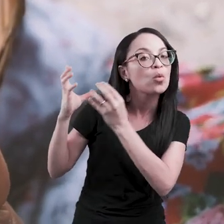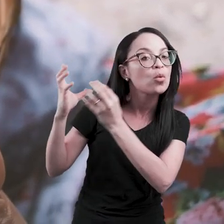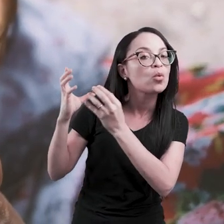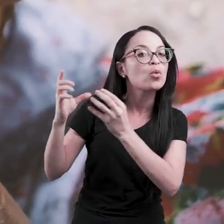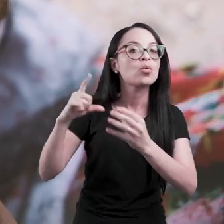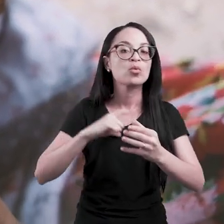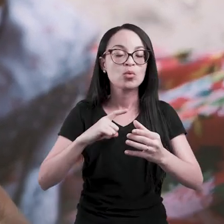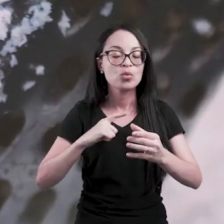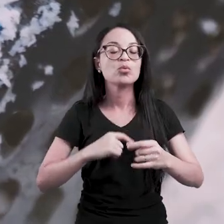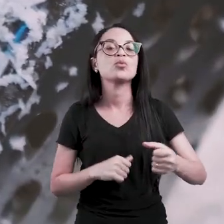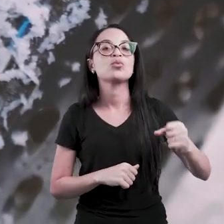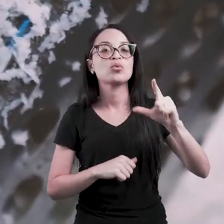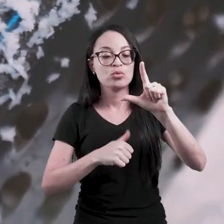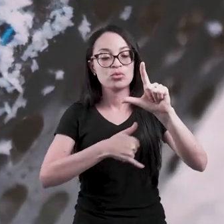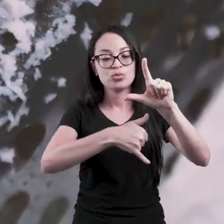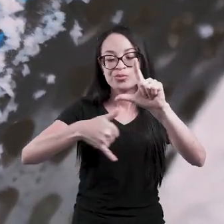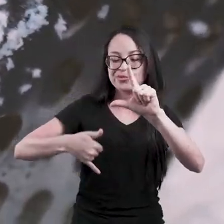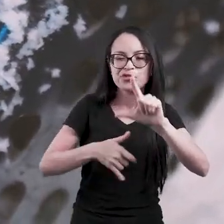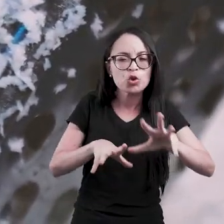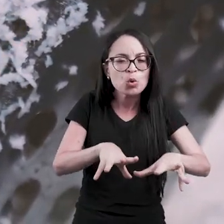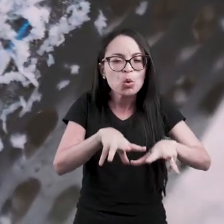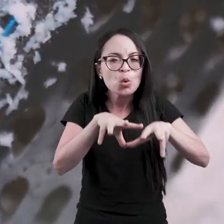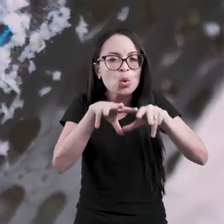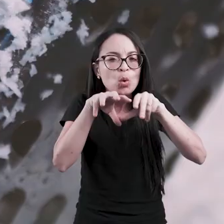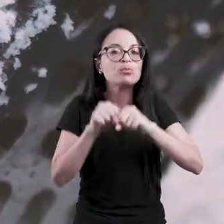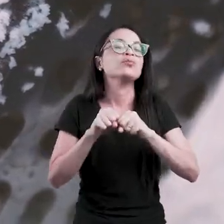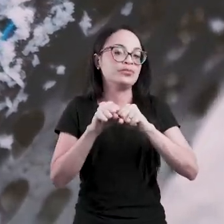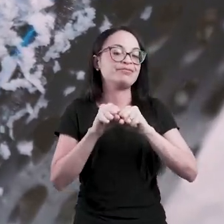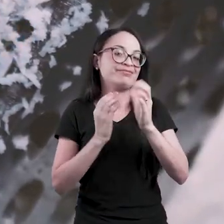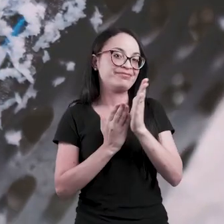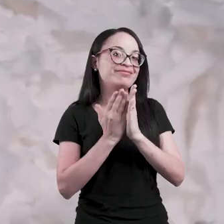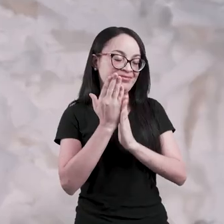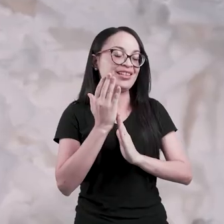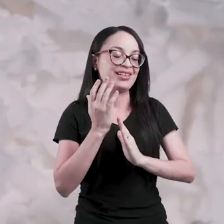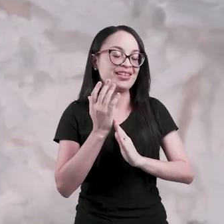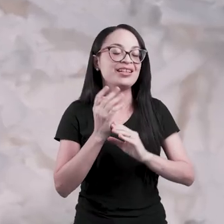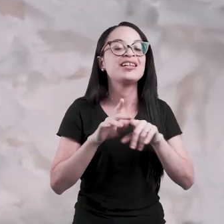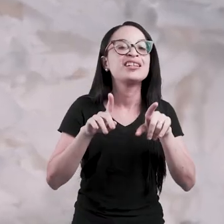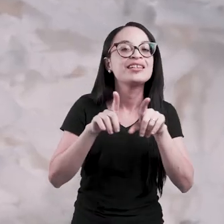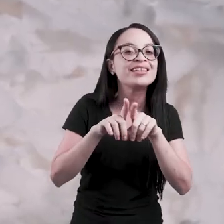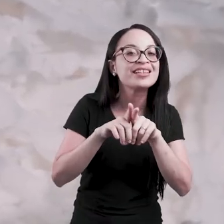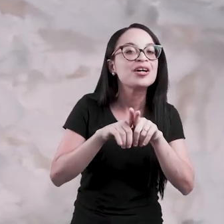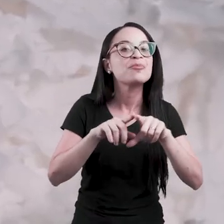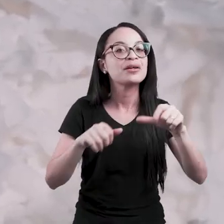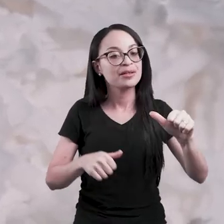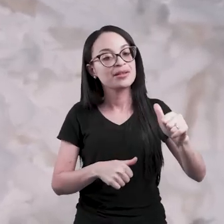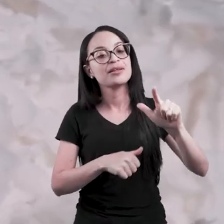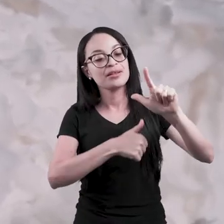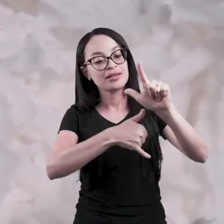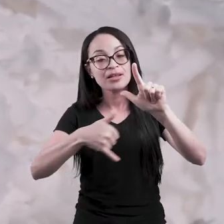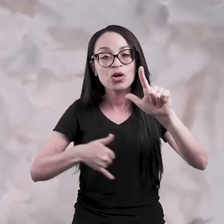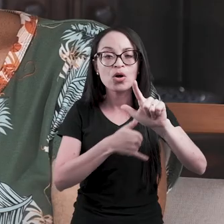ele é rico em lipídios de alta absorção, né? Que ele é constituído de triglicerídeos de